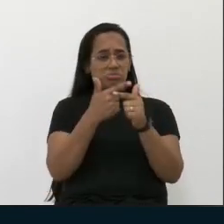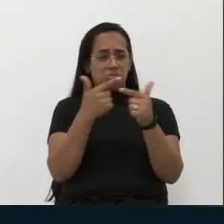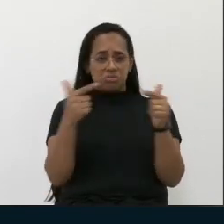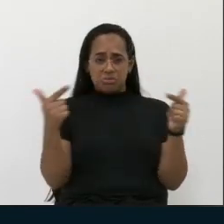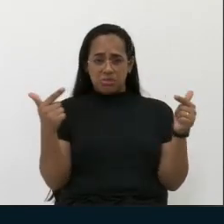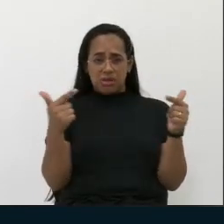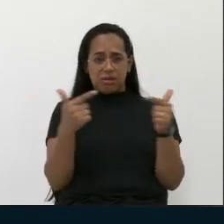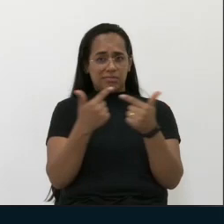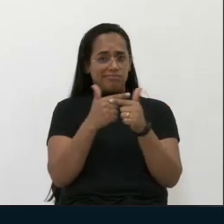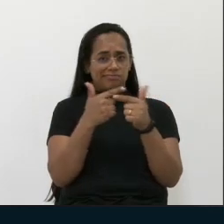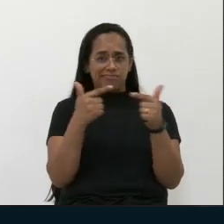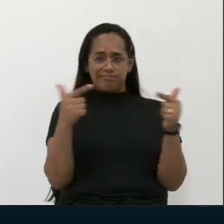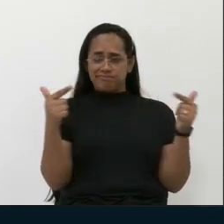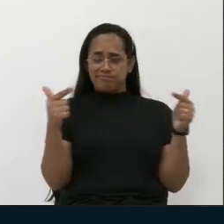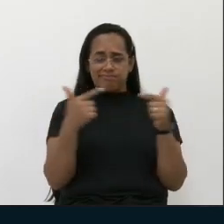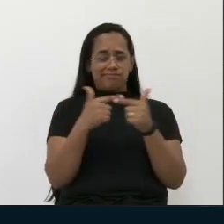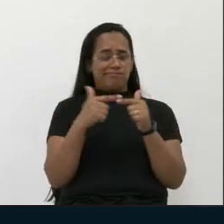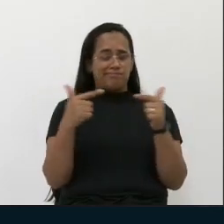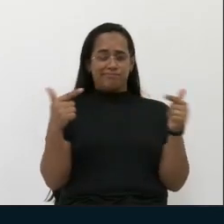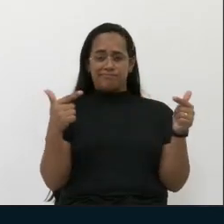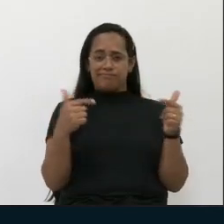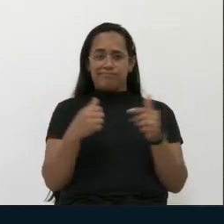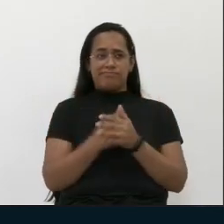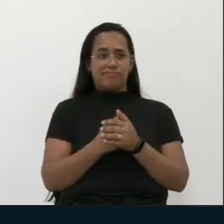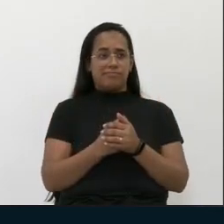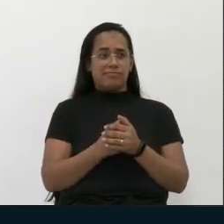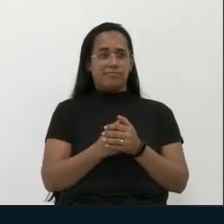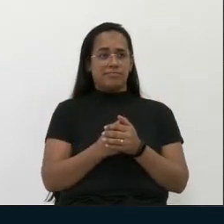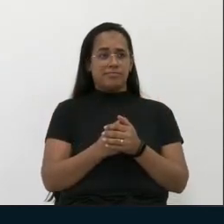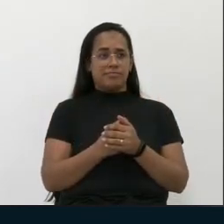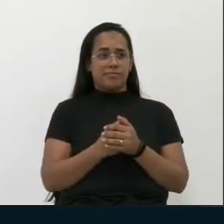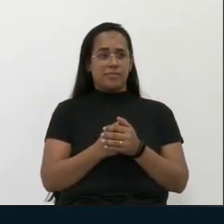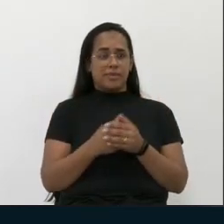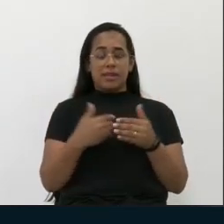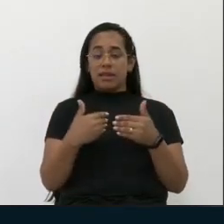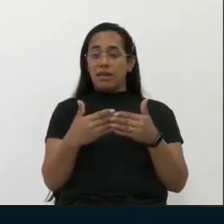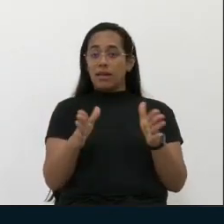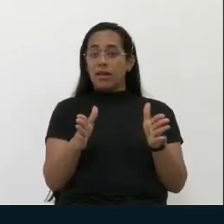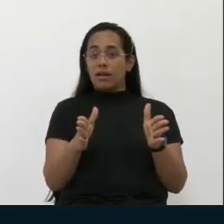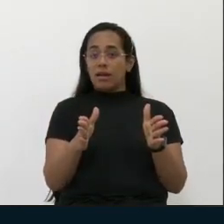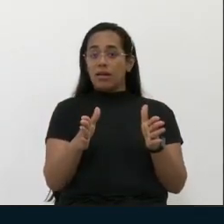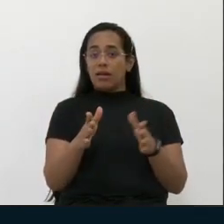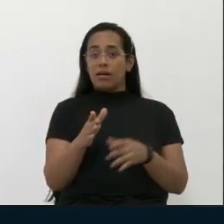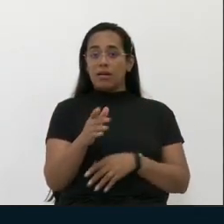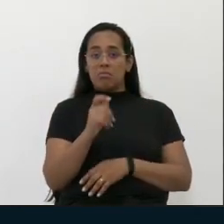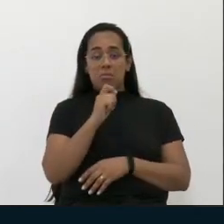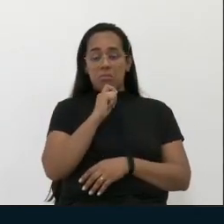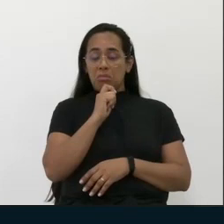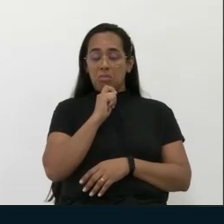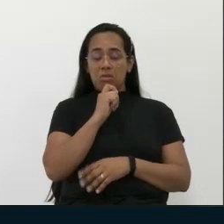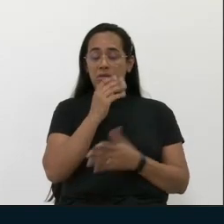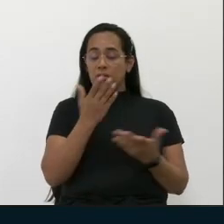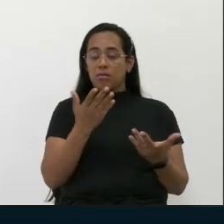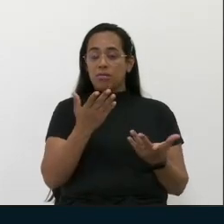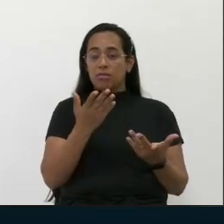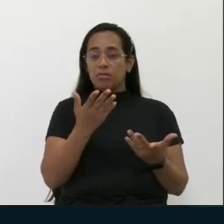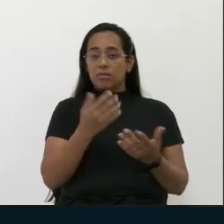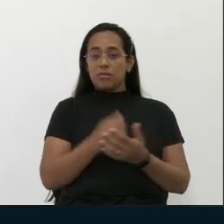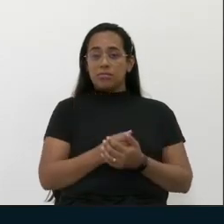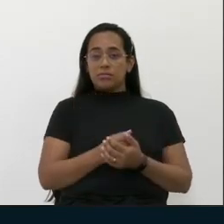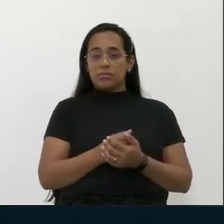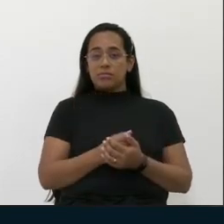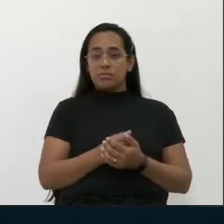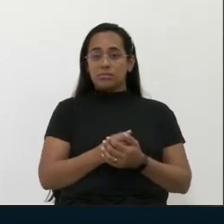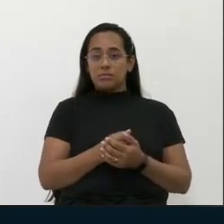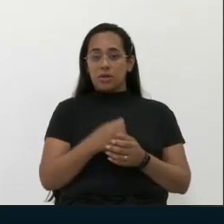tem. Se a obra fosse do Tarcísio, por que já não inaugurou? Se a obra é dele, ele vai lá e inaugura a hora que ele quiser.